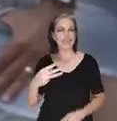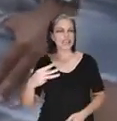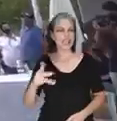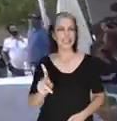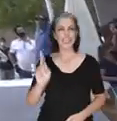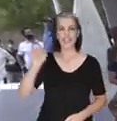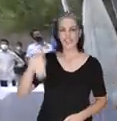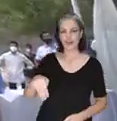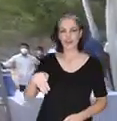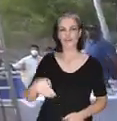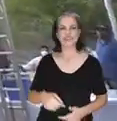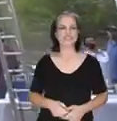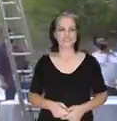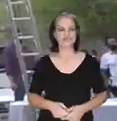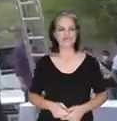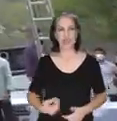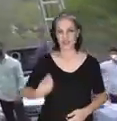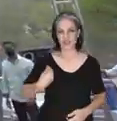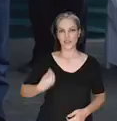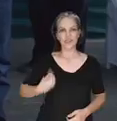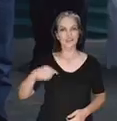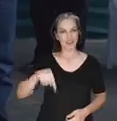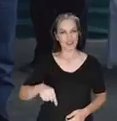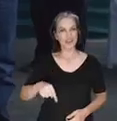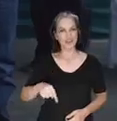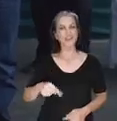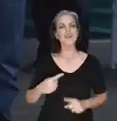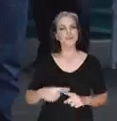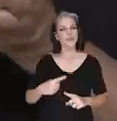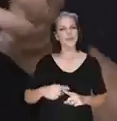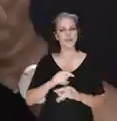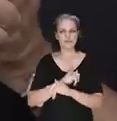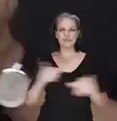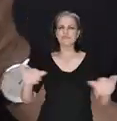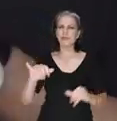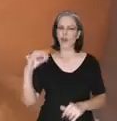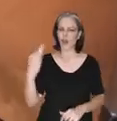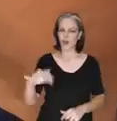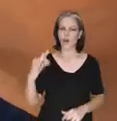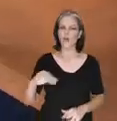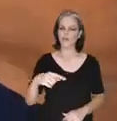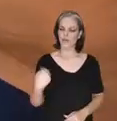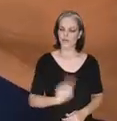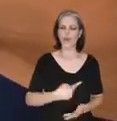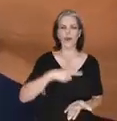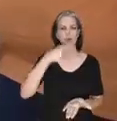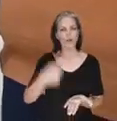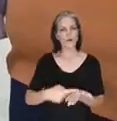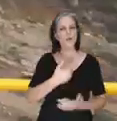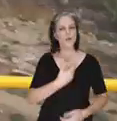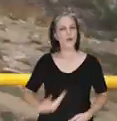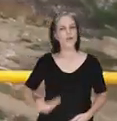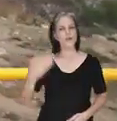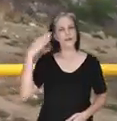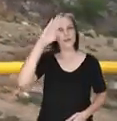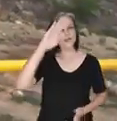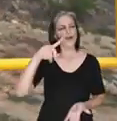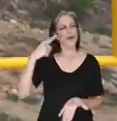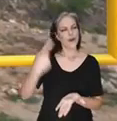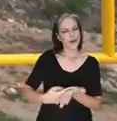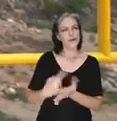nós estamos. E a nossa vinda aqui é para reafirmar o nosso compromisso, o compromisso do governo do presidente Bolsonaro